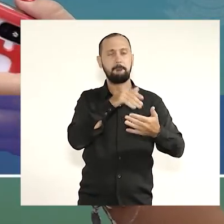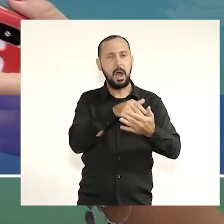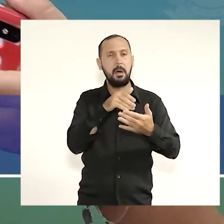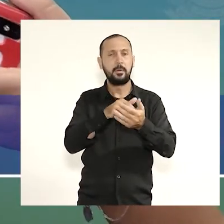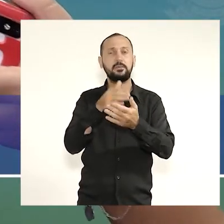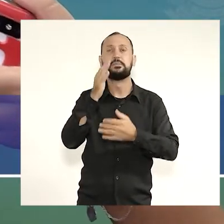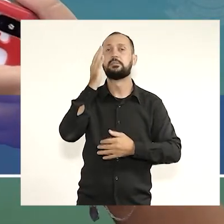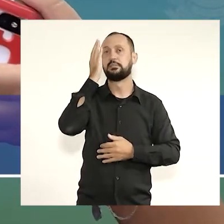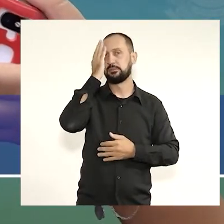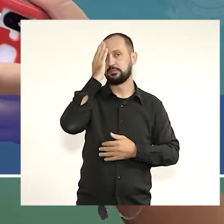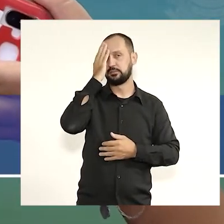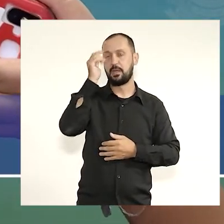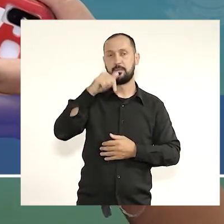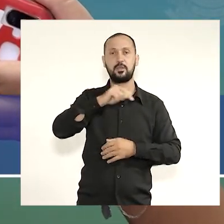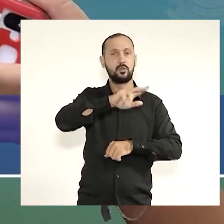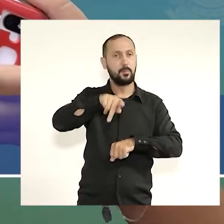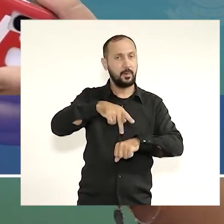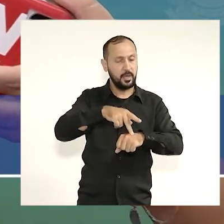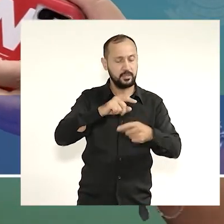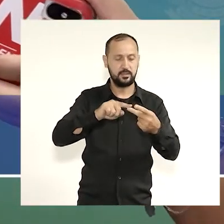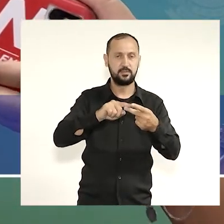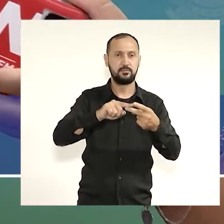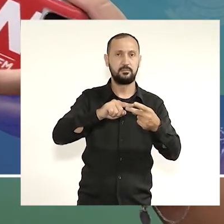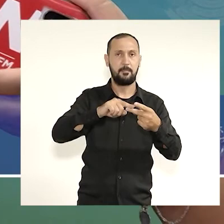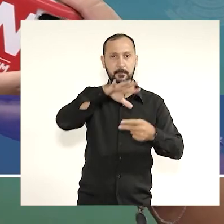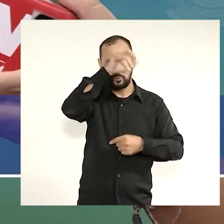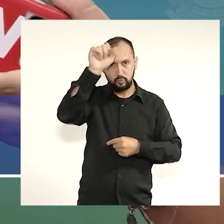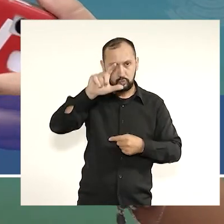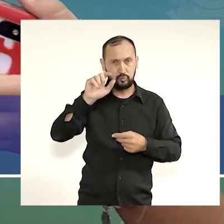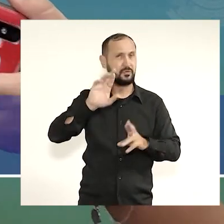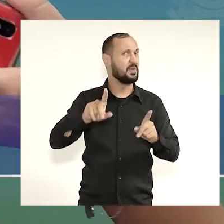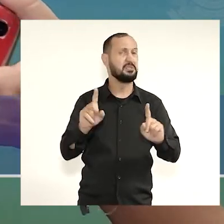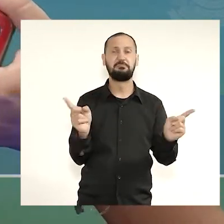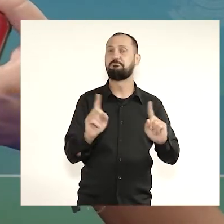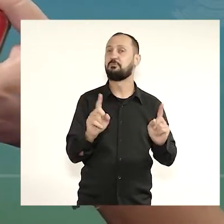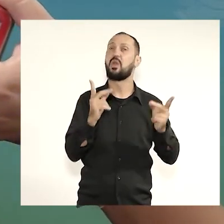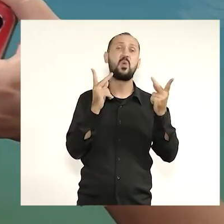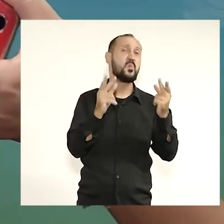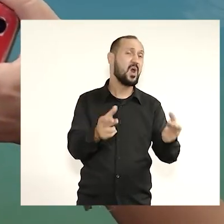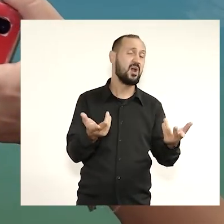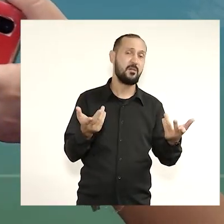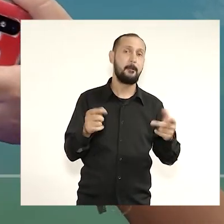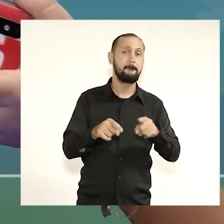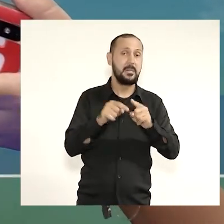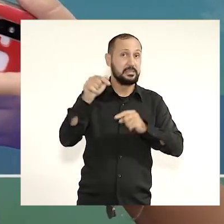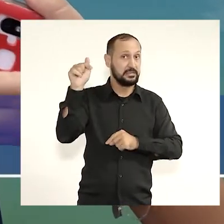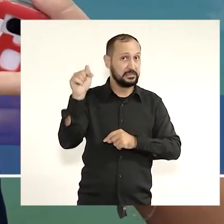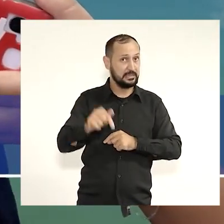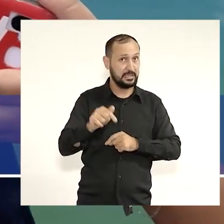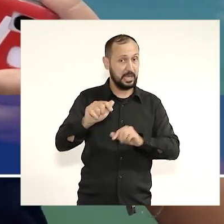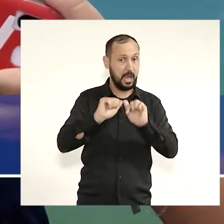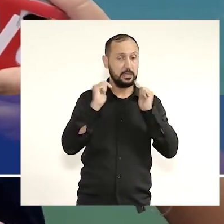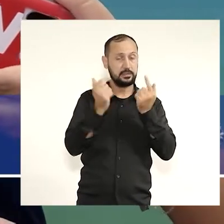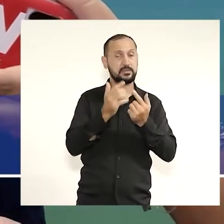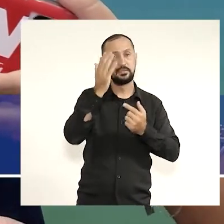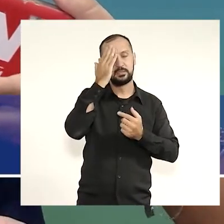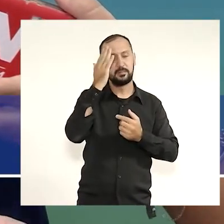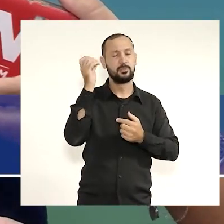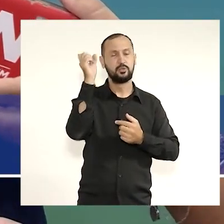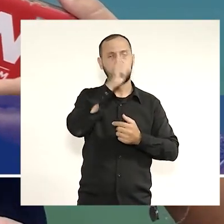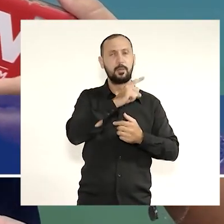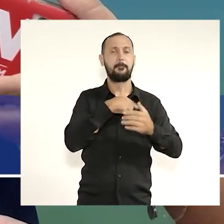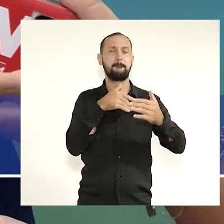que a gente tem enfrentado, né? No nosso país, Mato Grosso do Sul não tem sido diferente. Mas esta casa, apesar de todas as